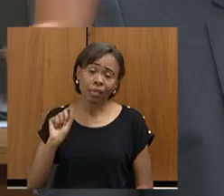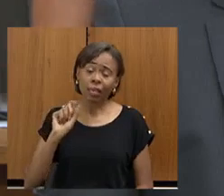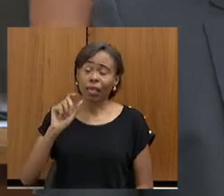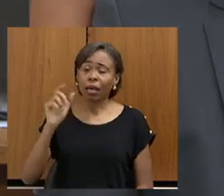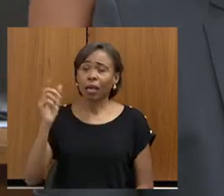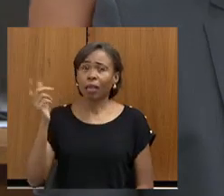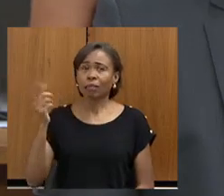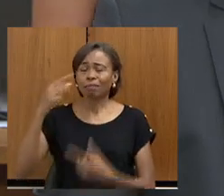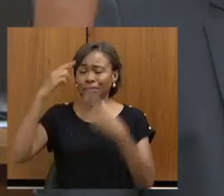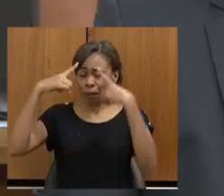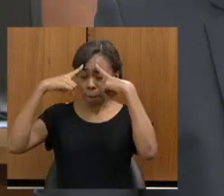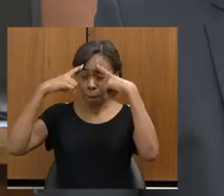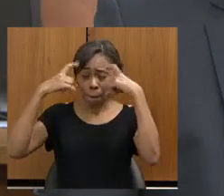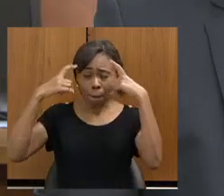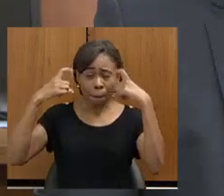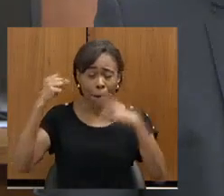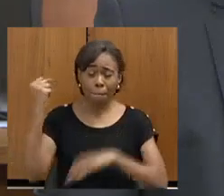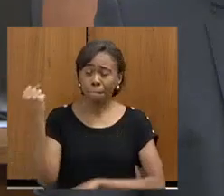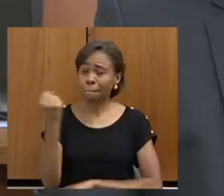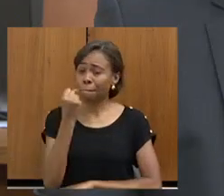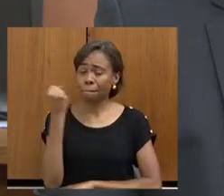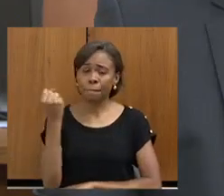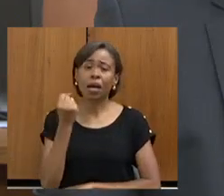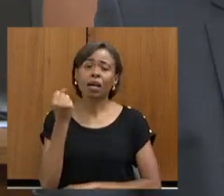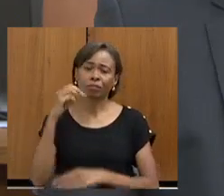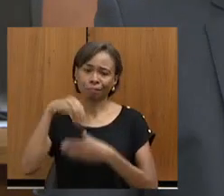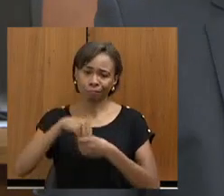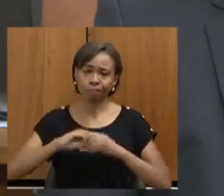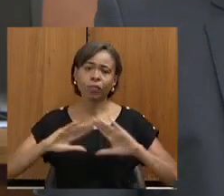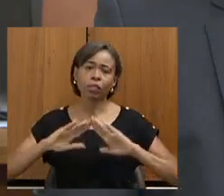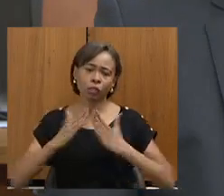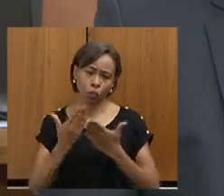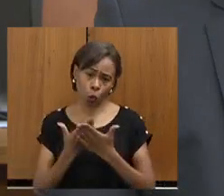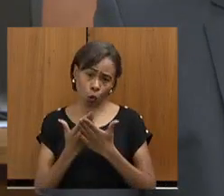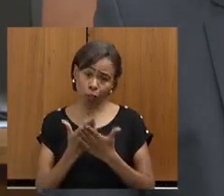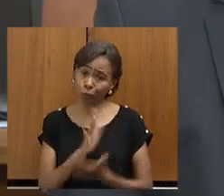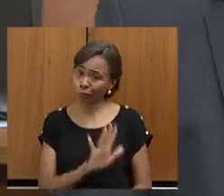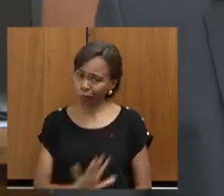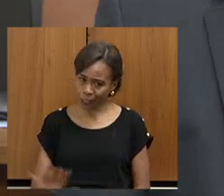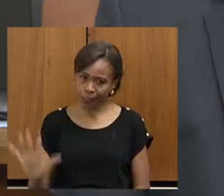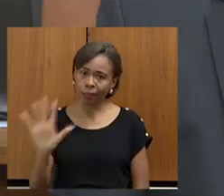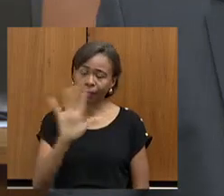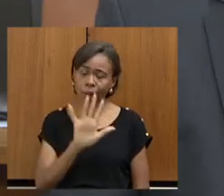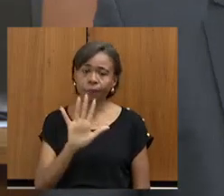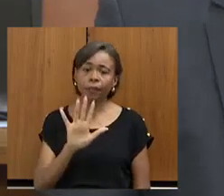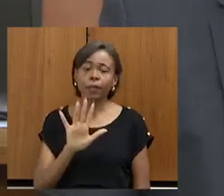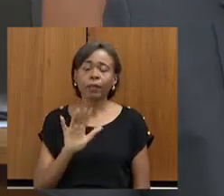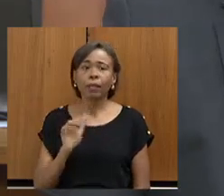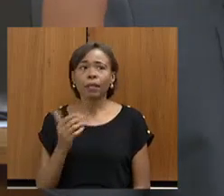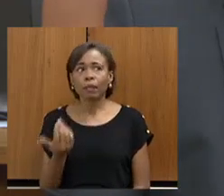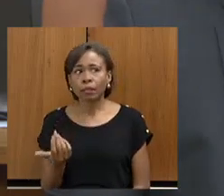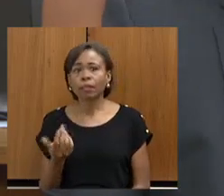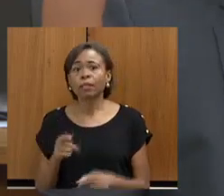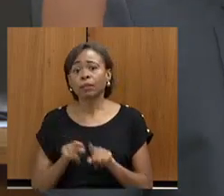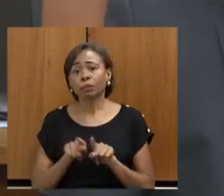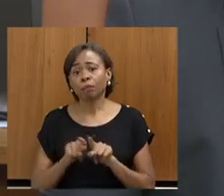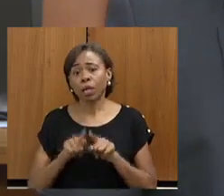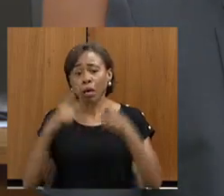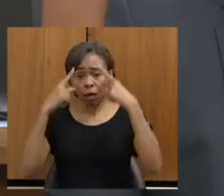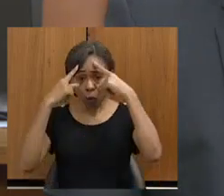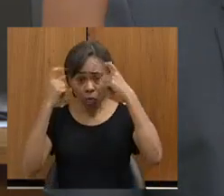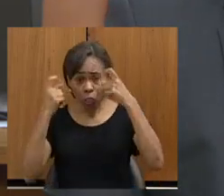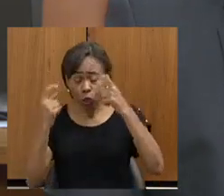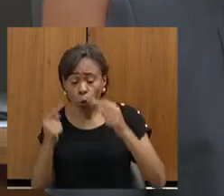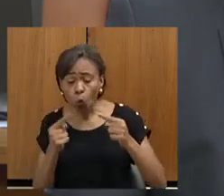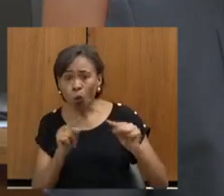acontecendo nitidamente dentro das nossas escolas, violência no geral. E no que se tange a violência contra os